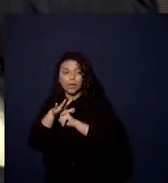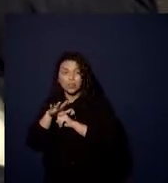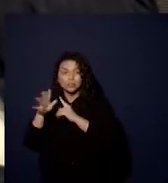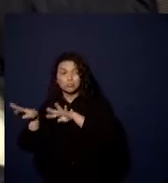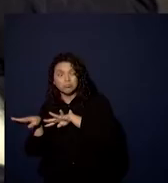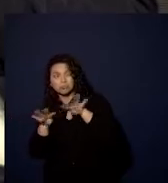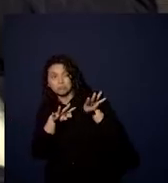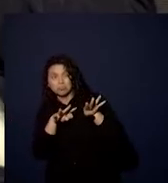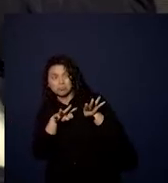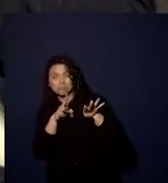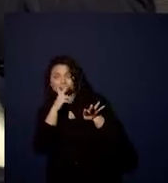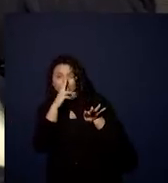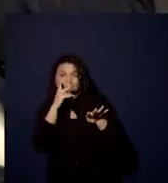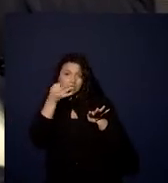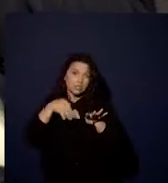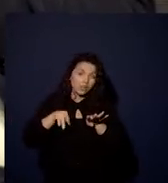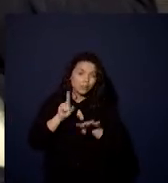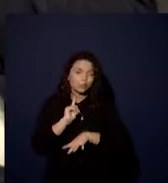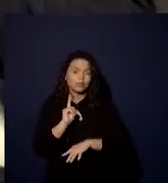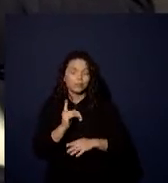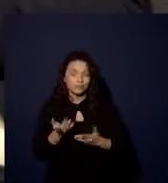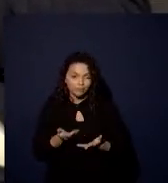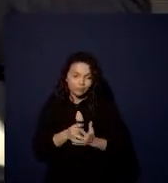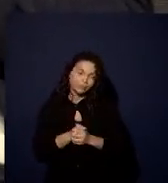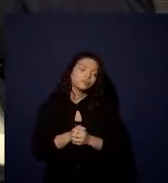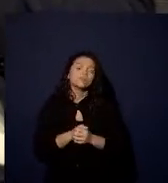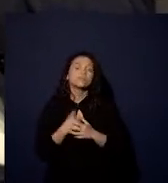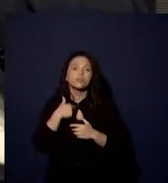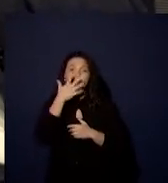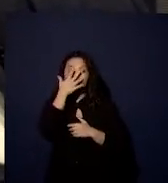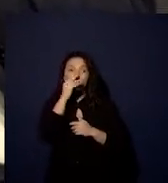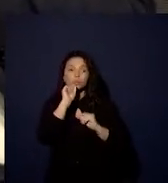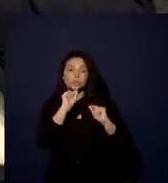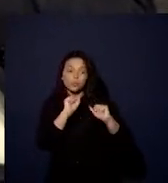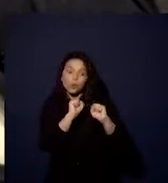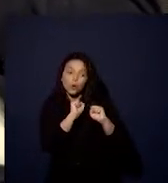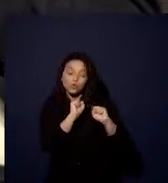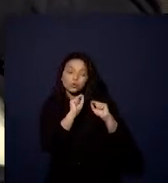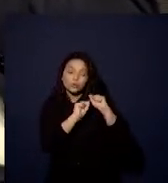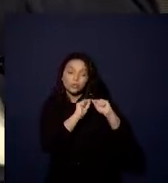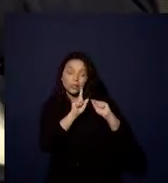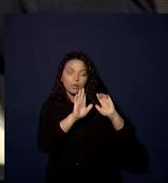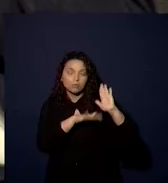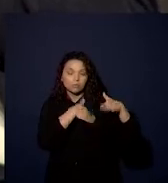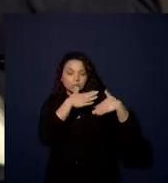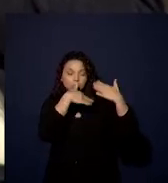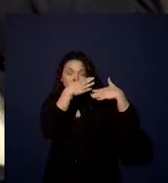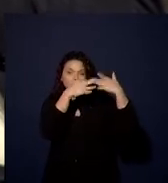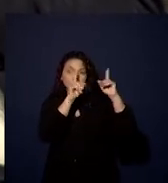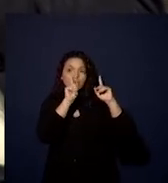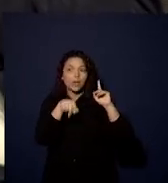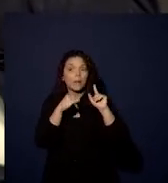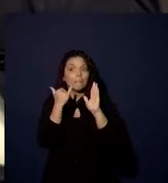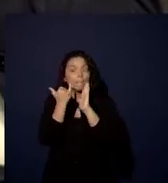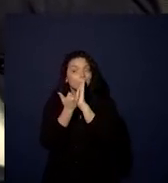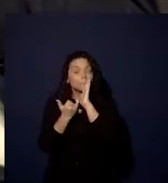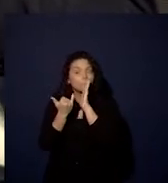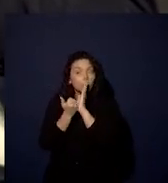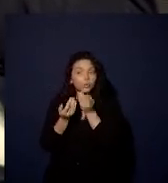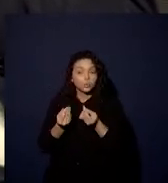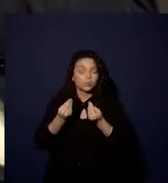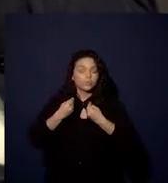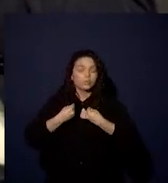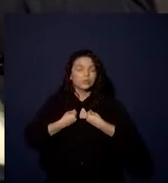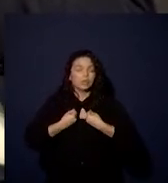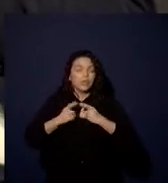grande e acho que provavelmente vai prosperar é uma discussão de ter algum imposto que amortece